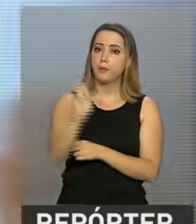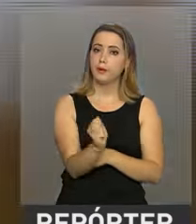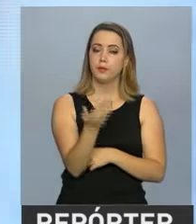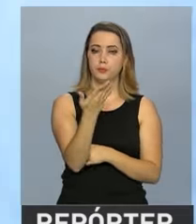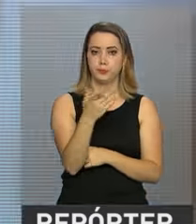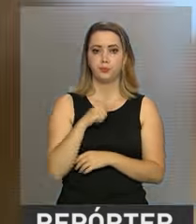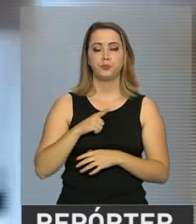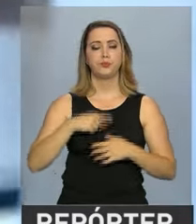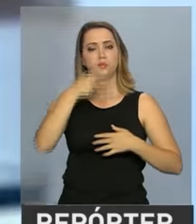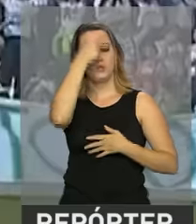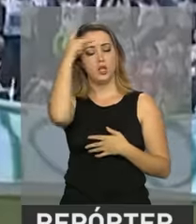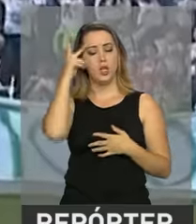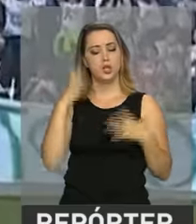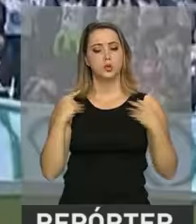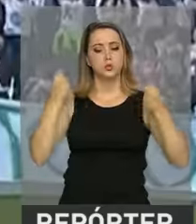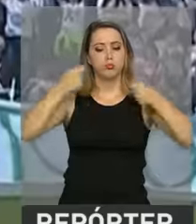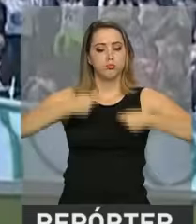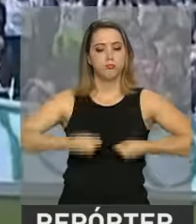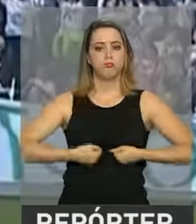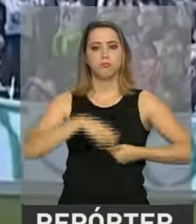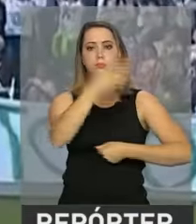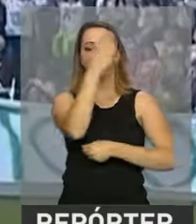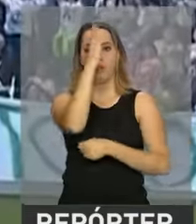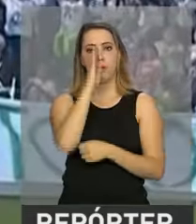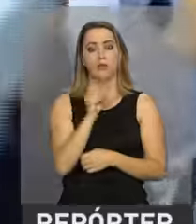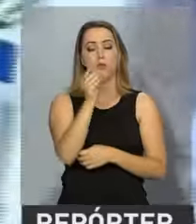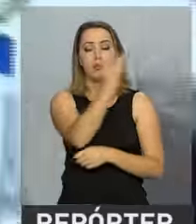Torcedores vestidos de branco cantavam.